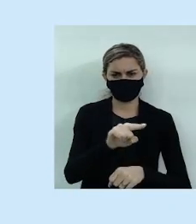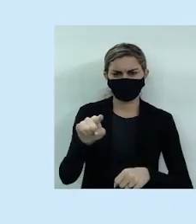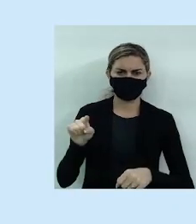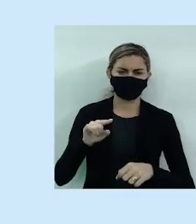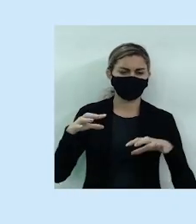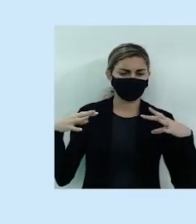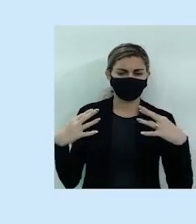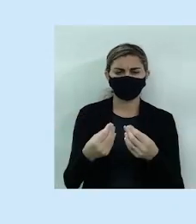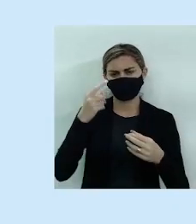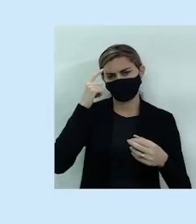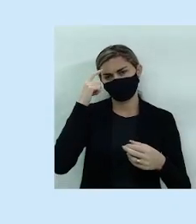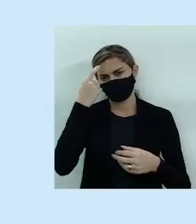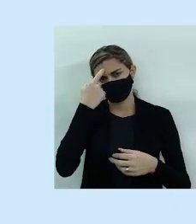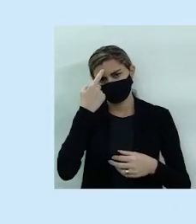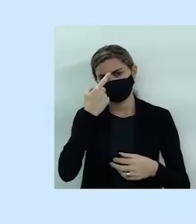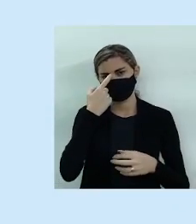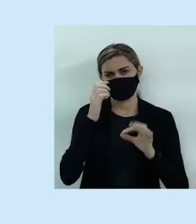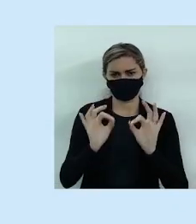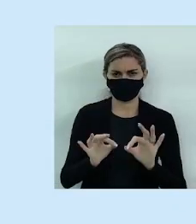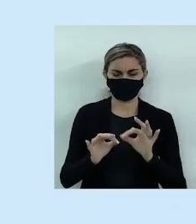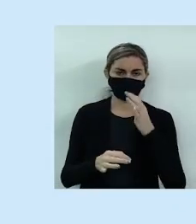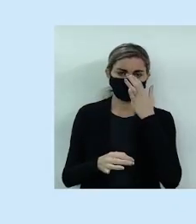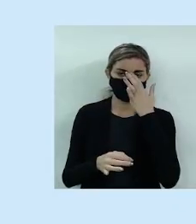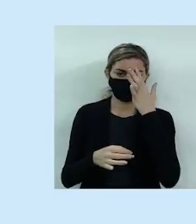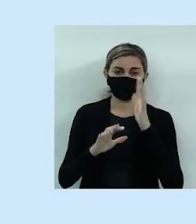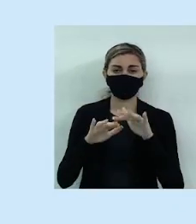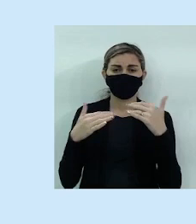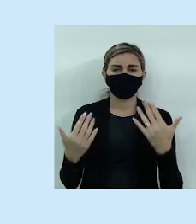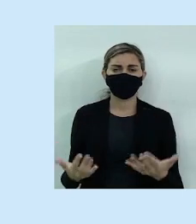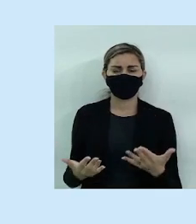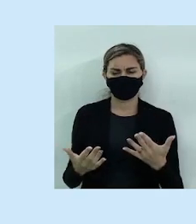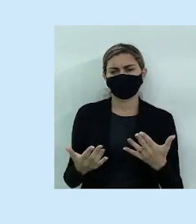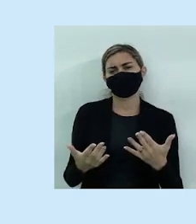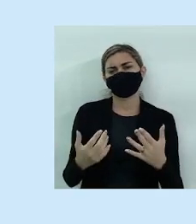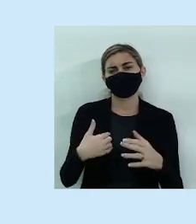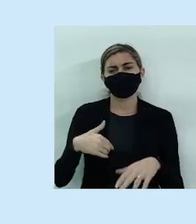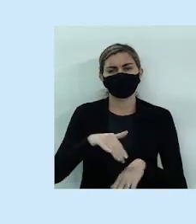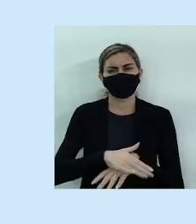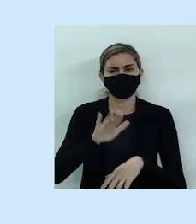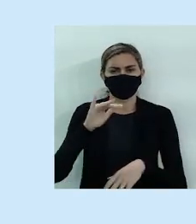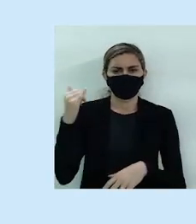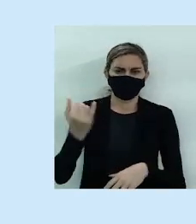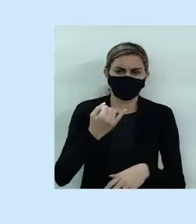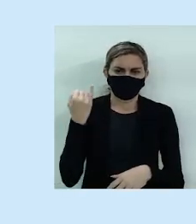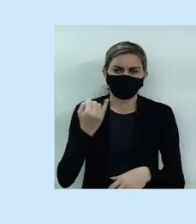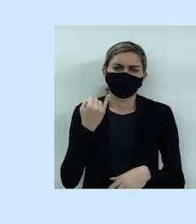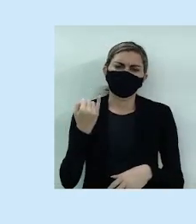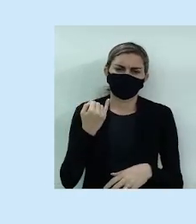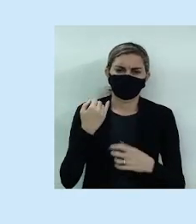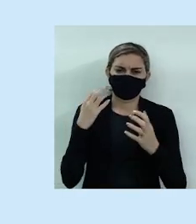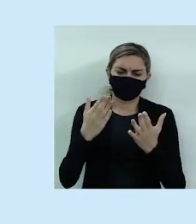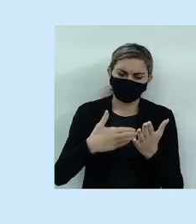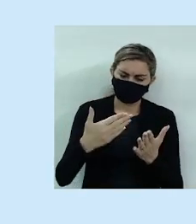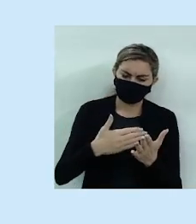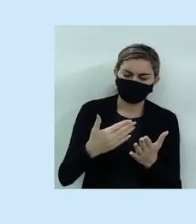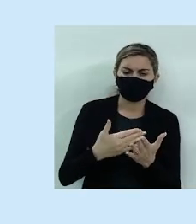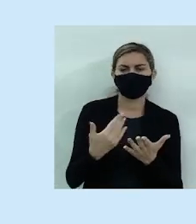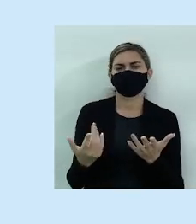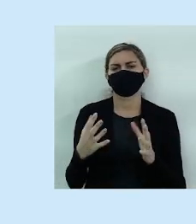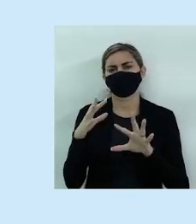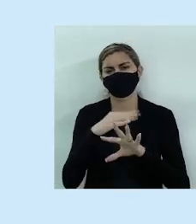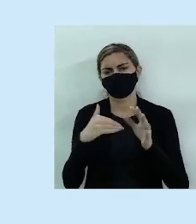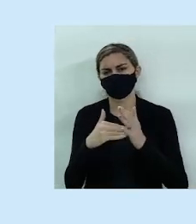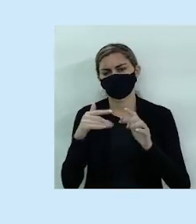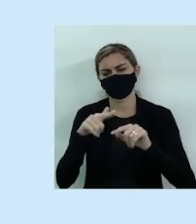tirem todas as dúvidas, certo? Quais serão os pontos mais importantes que foram tratados no e-book, em todos